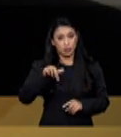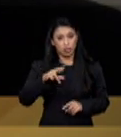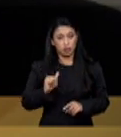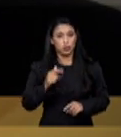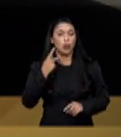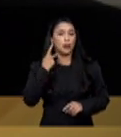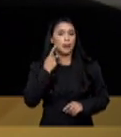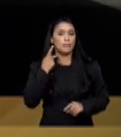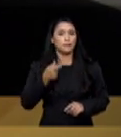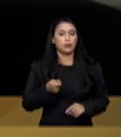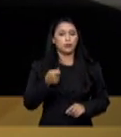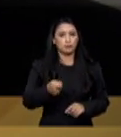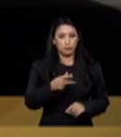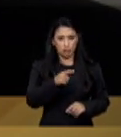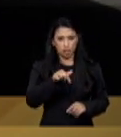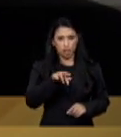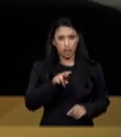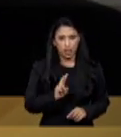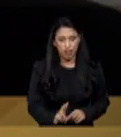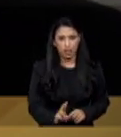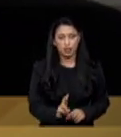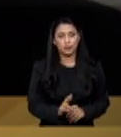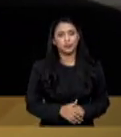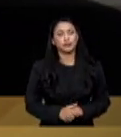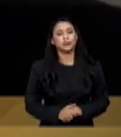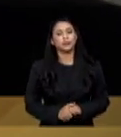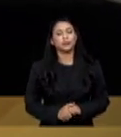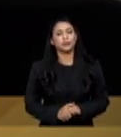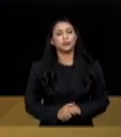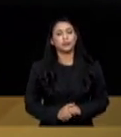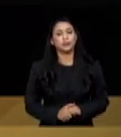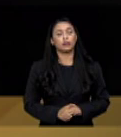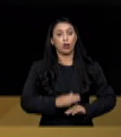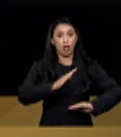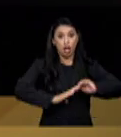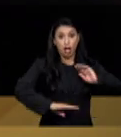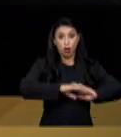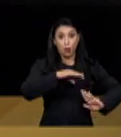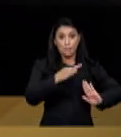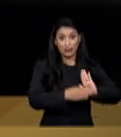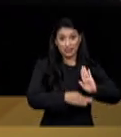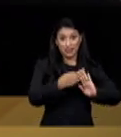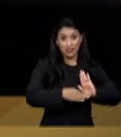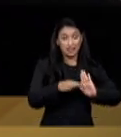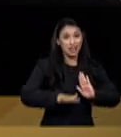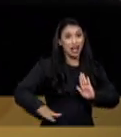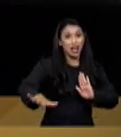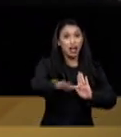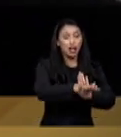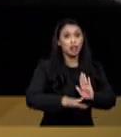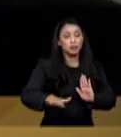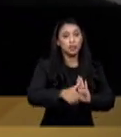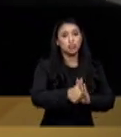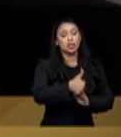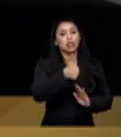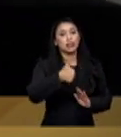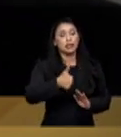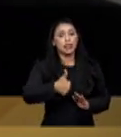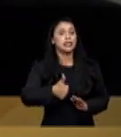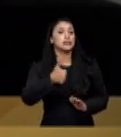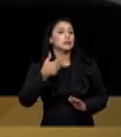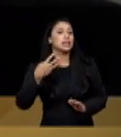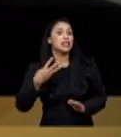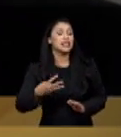da República almeja seja reconhecida a competência abrangente da 13ª